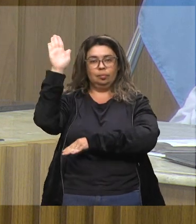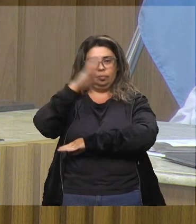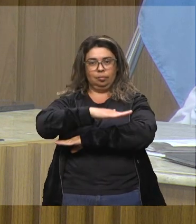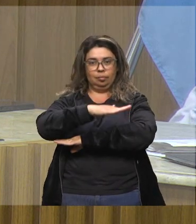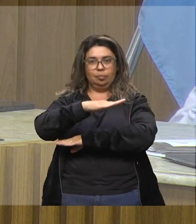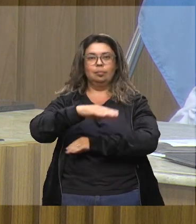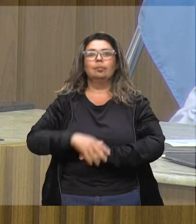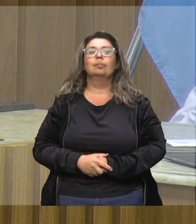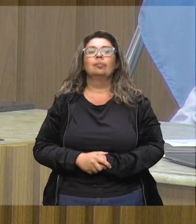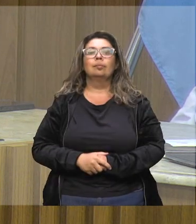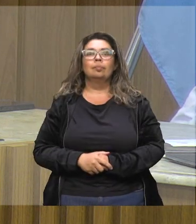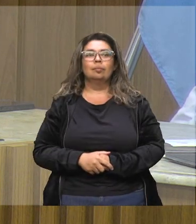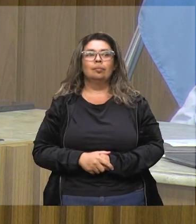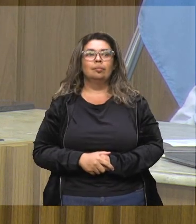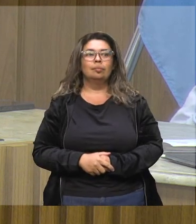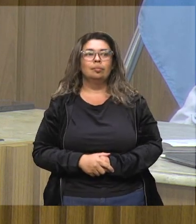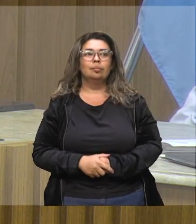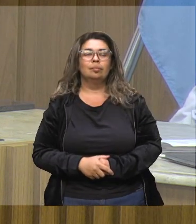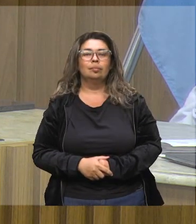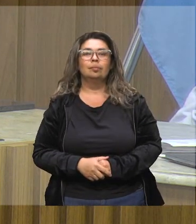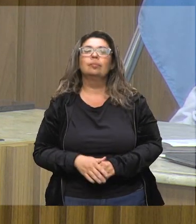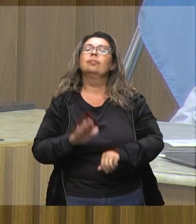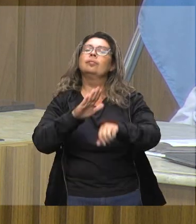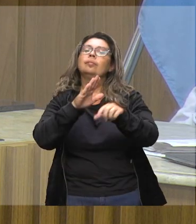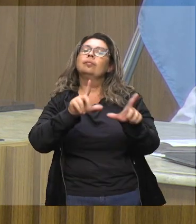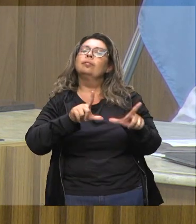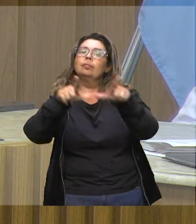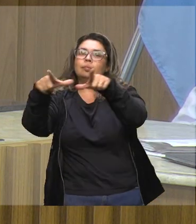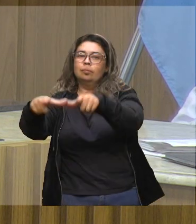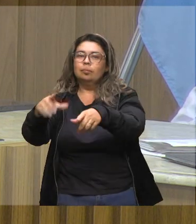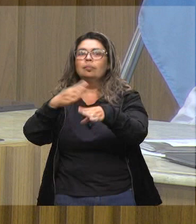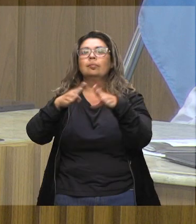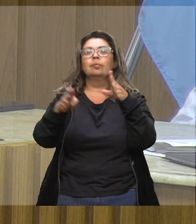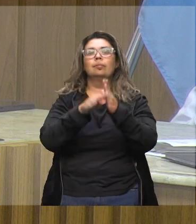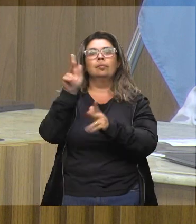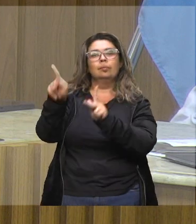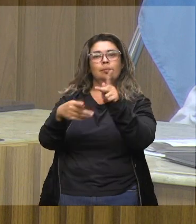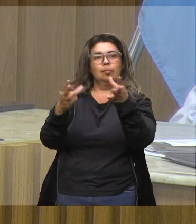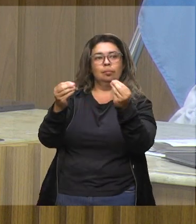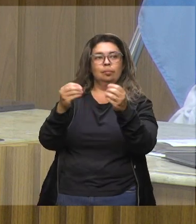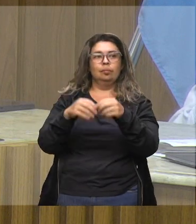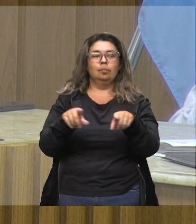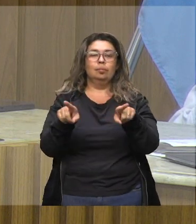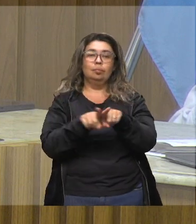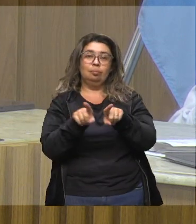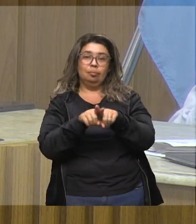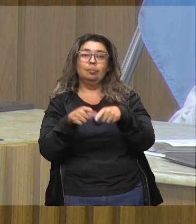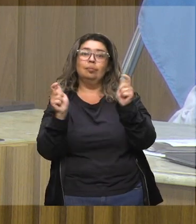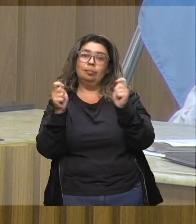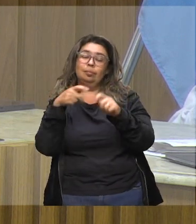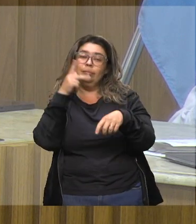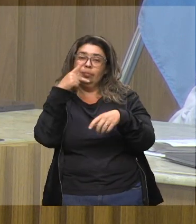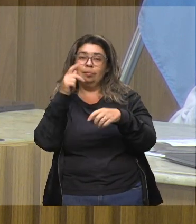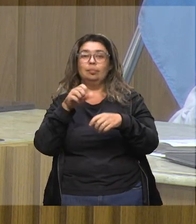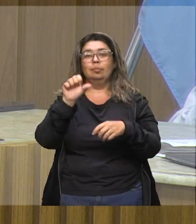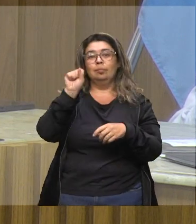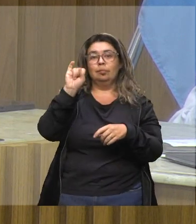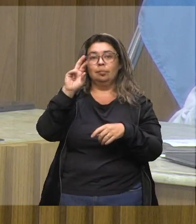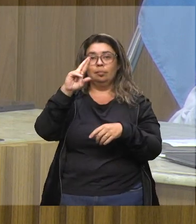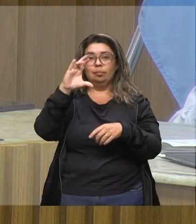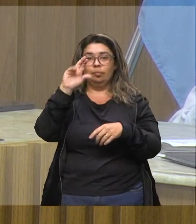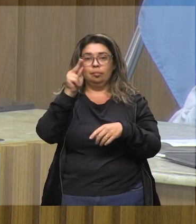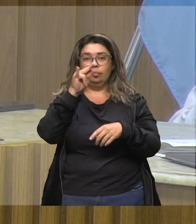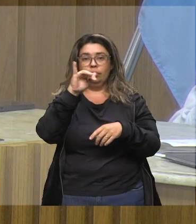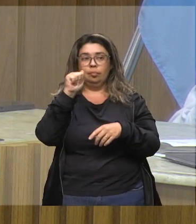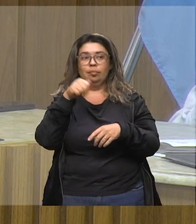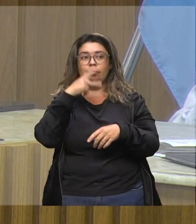população. Eu não poderia deixar de me calar a respeito dessa situação que o vereador Fernando Sirkia veio relatar